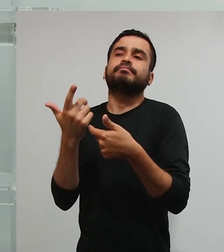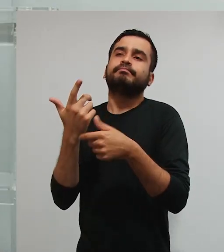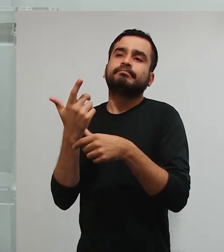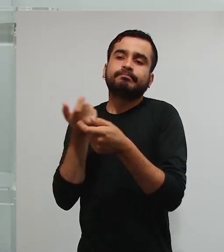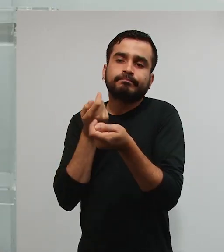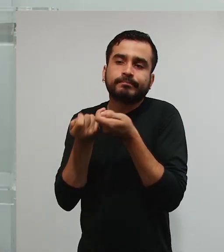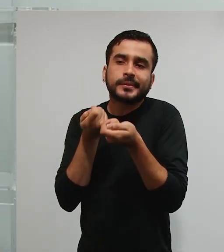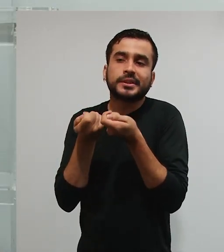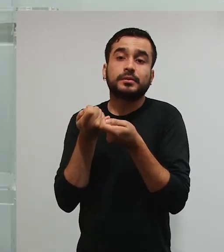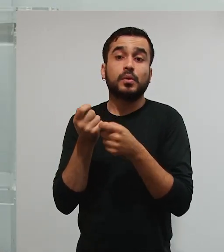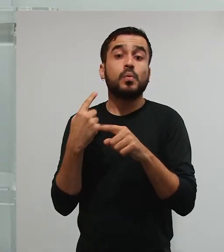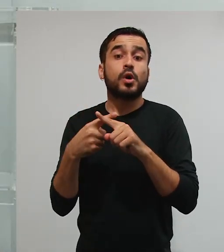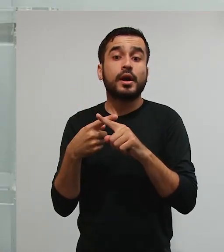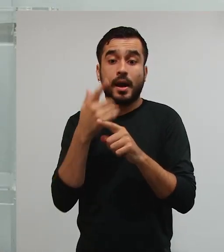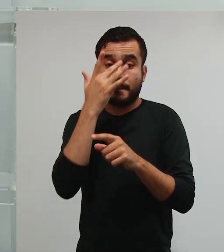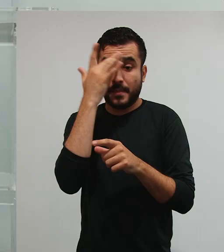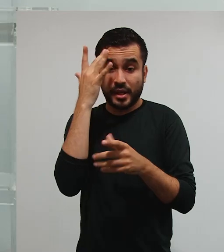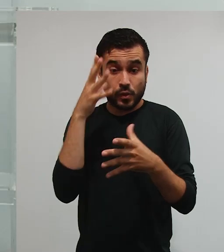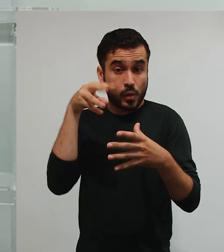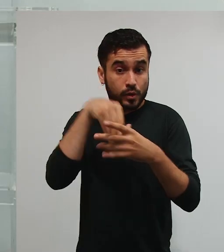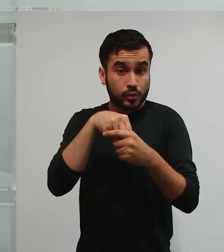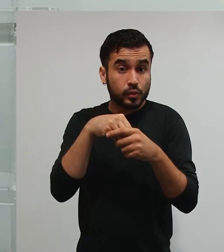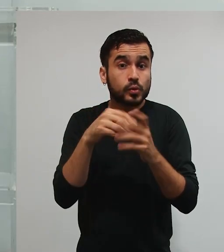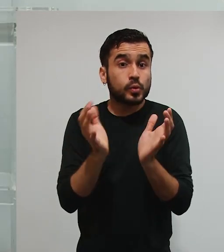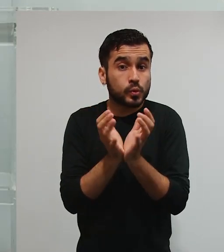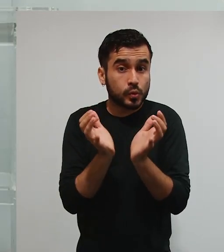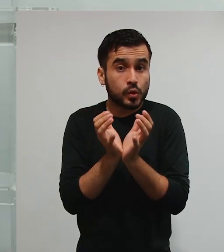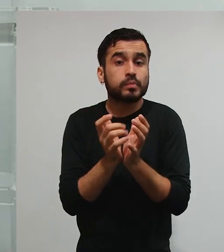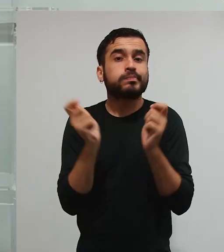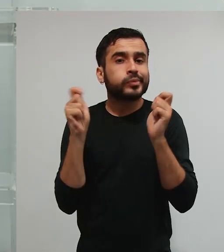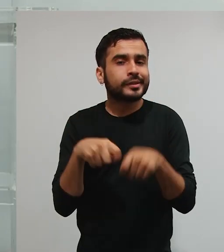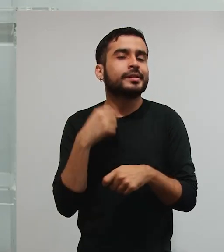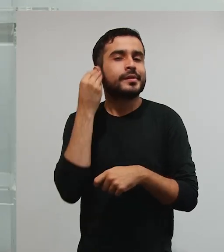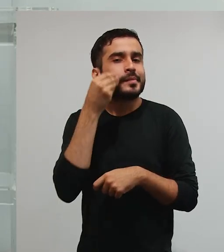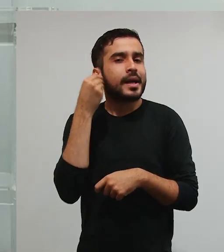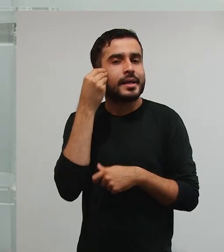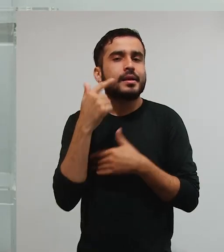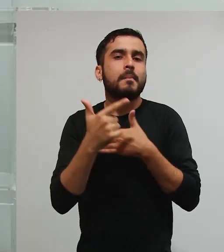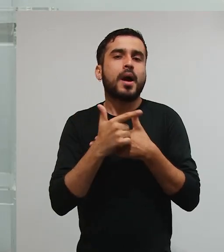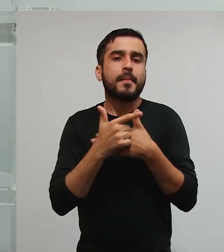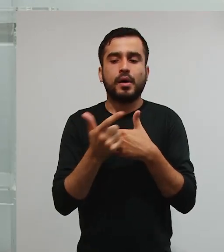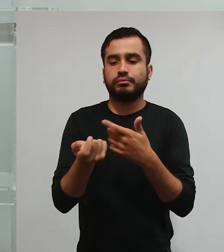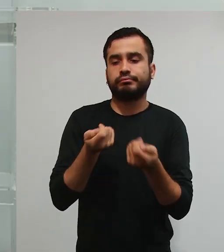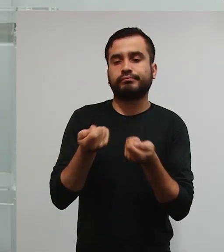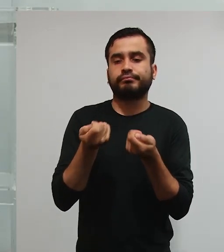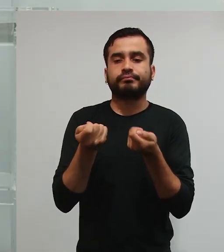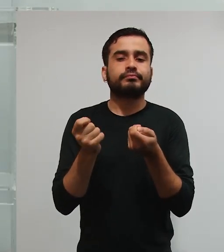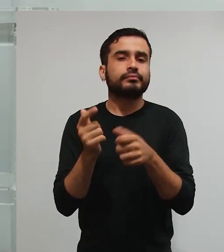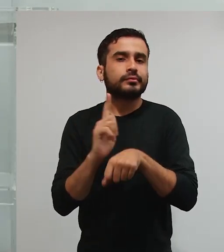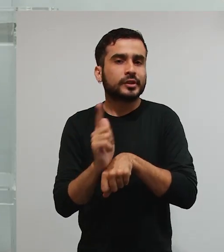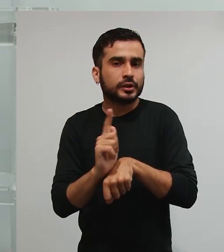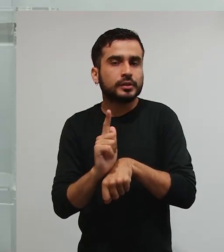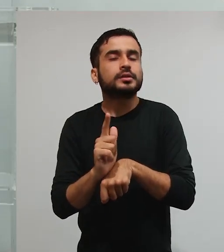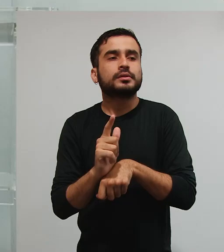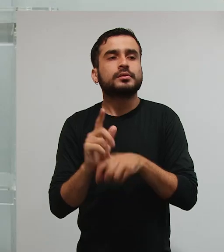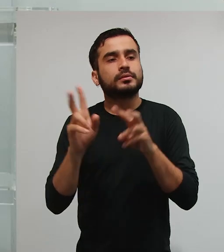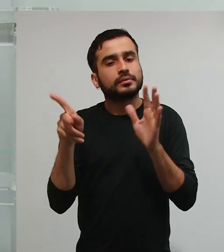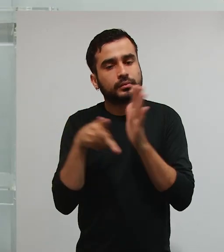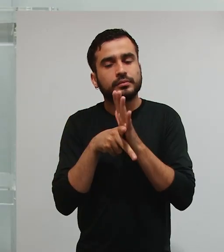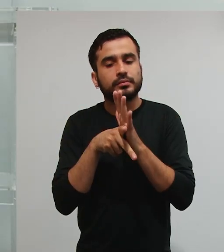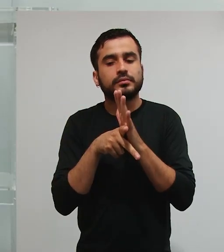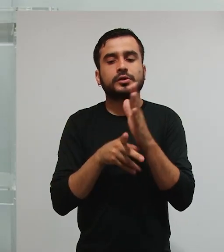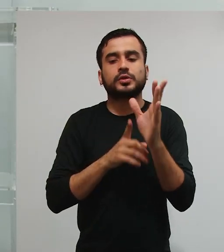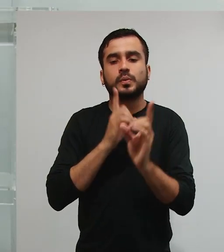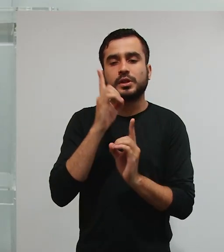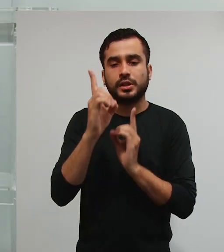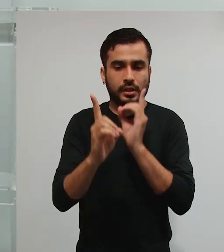do grupo tenham a oportunidade de vivenciar os diferentes papéis na condução de uma gestão, nesse caso da gestão de